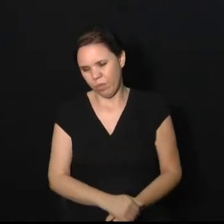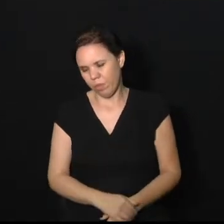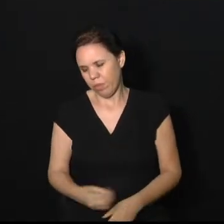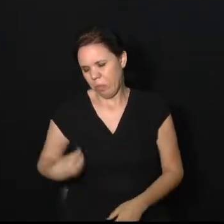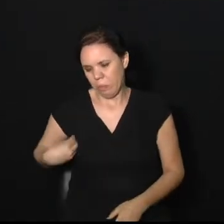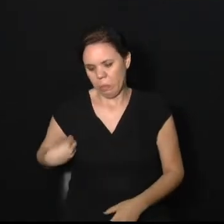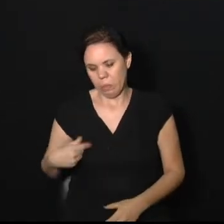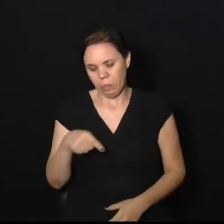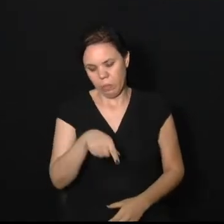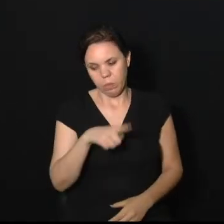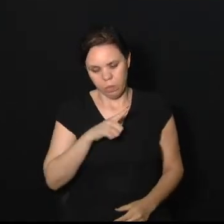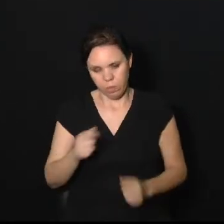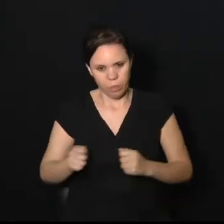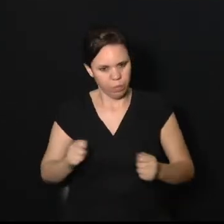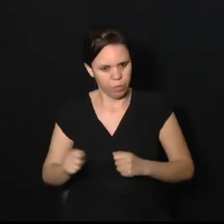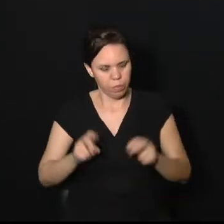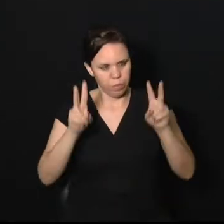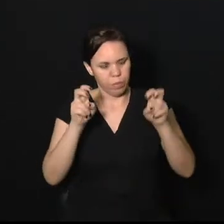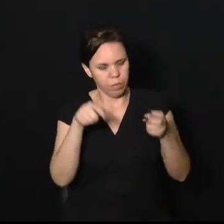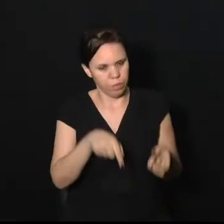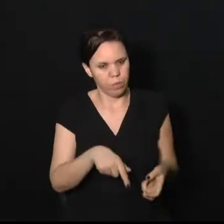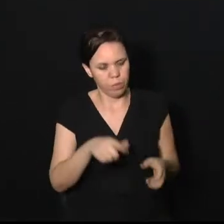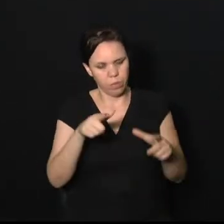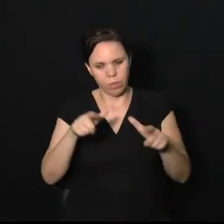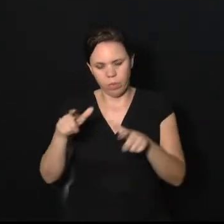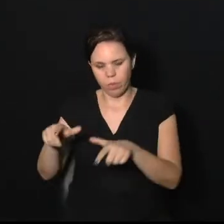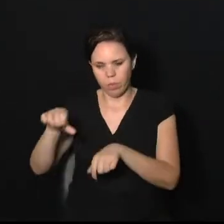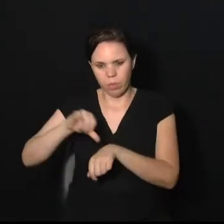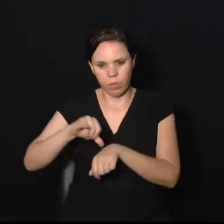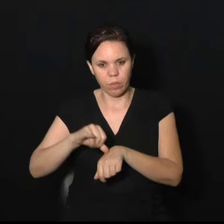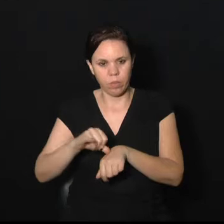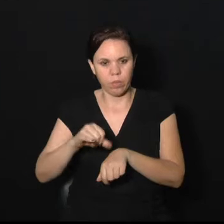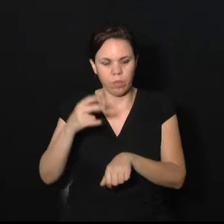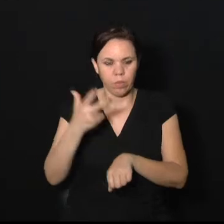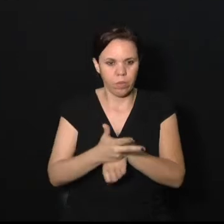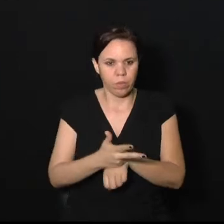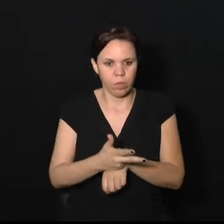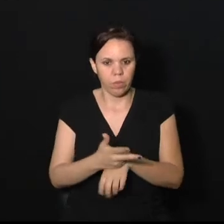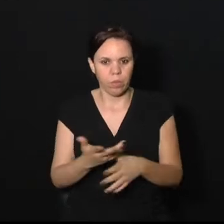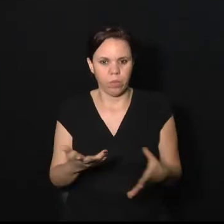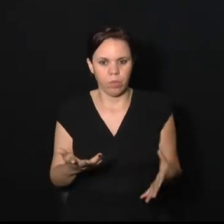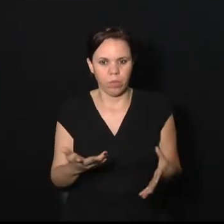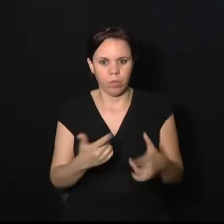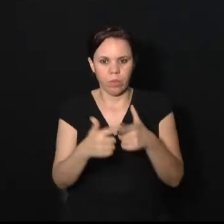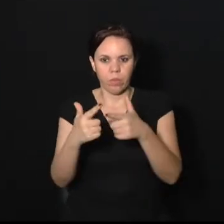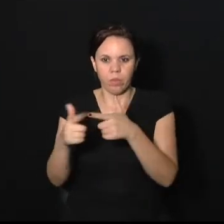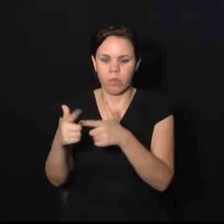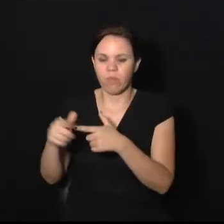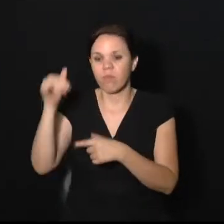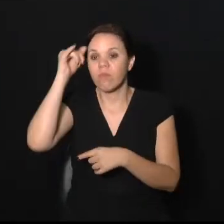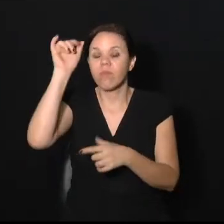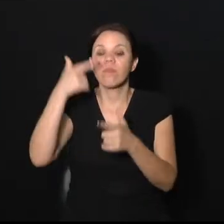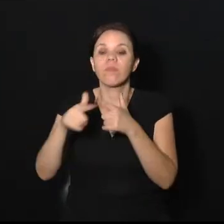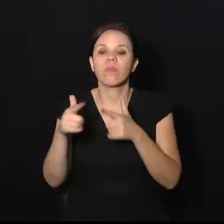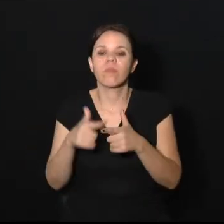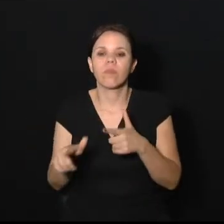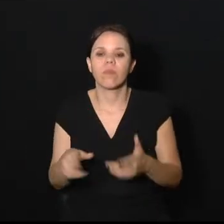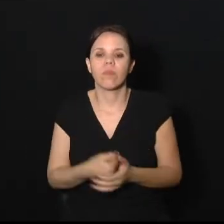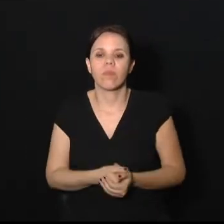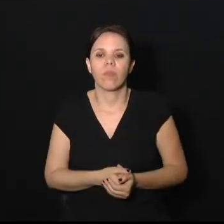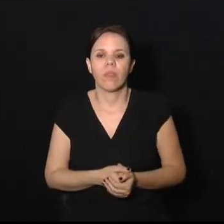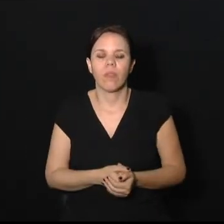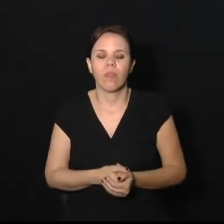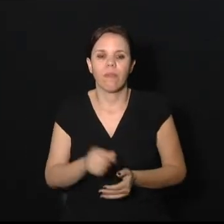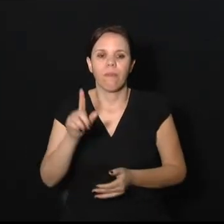Mas tendo um controle sobre isso numa central de controle. Então, a gente pode impactar os problemas, evitar problemas.